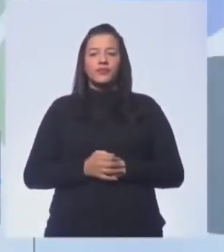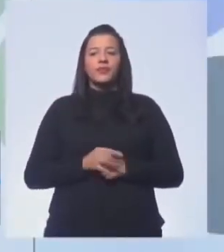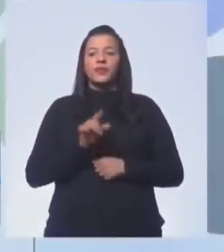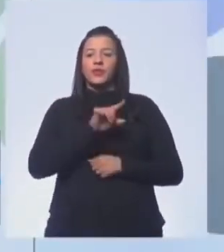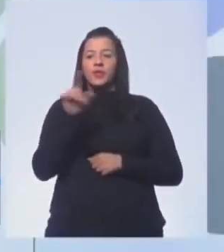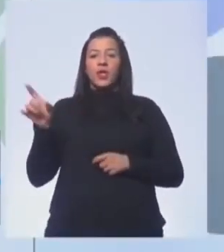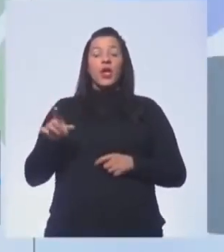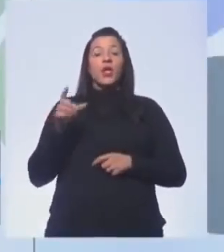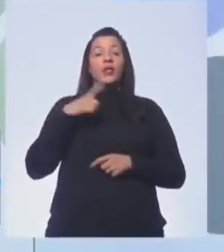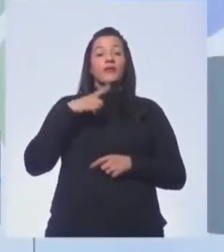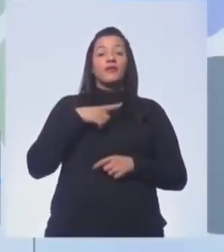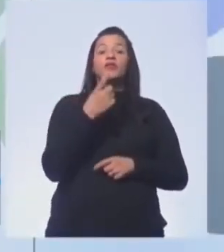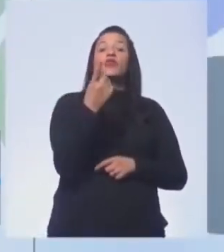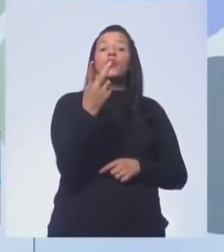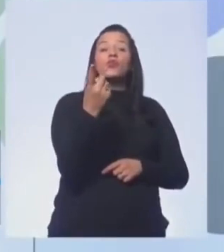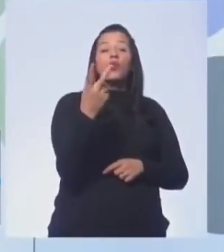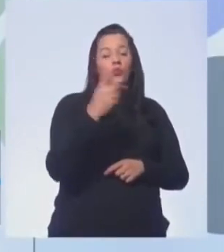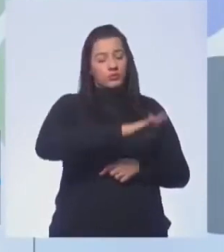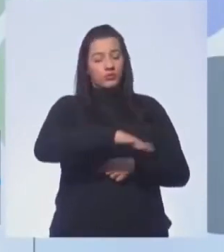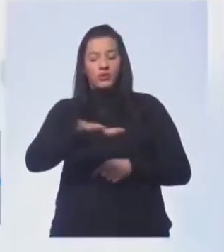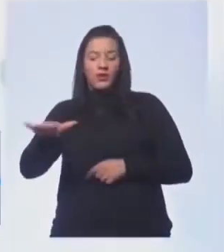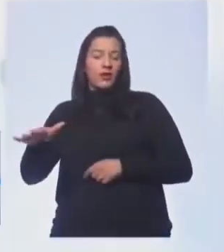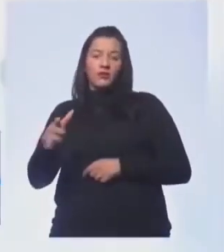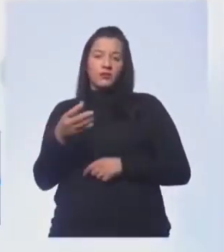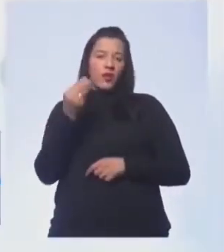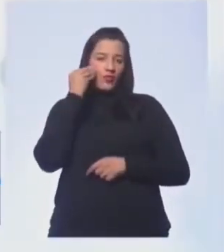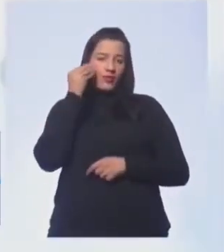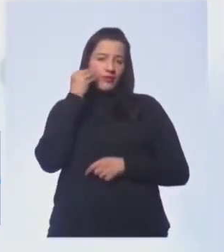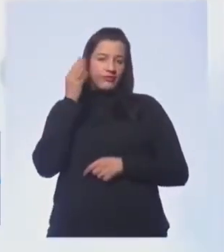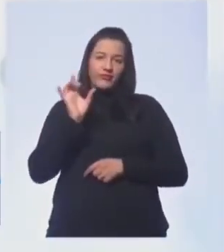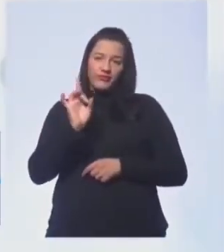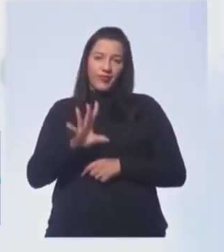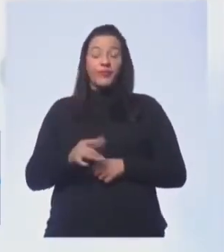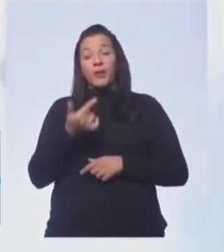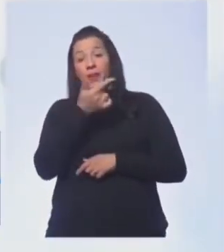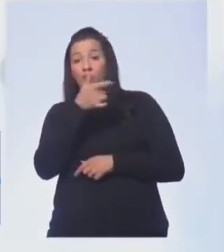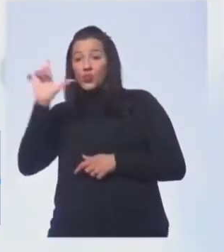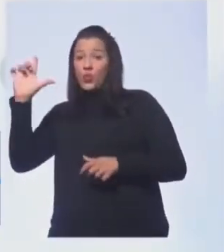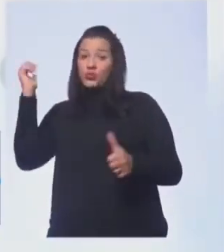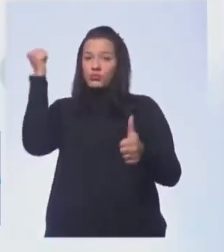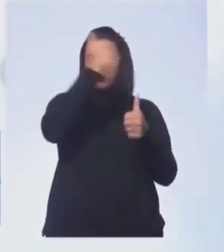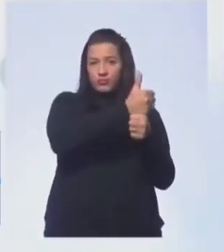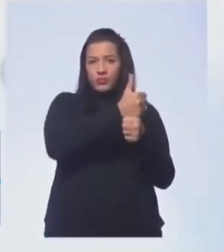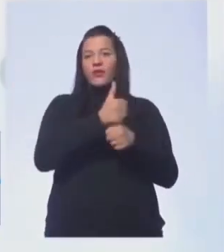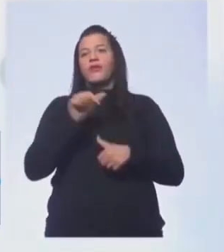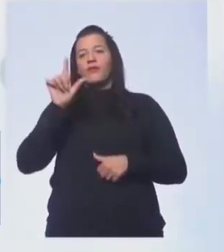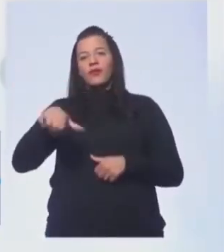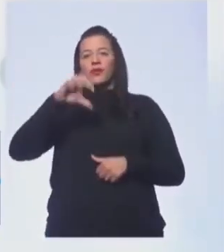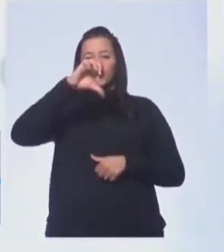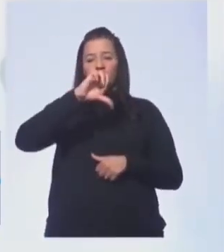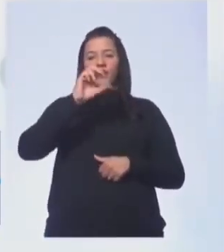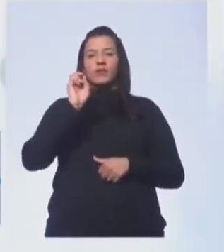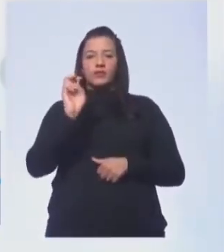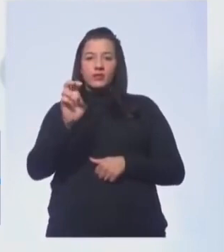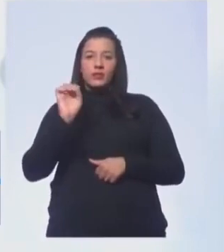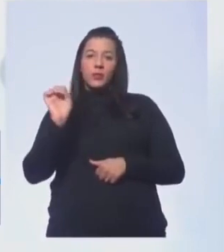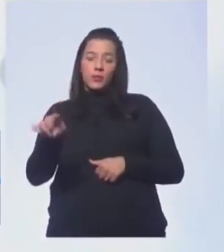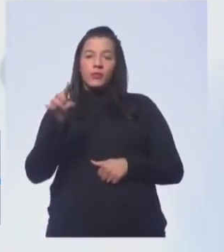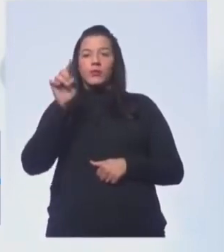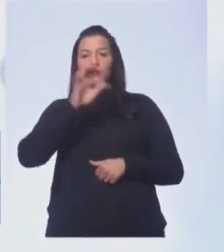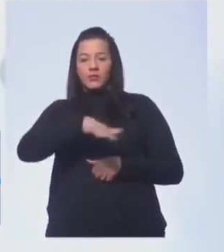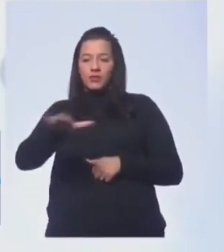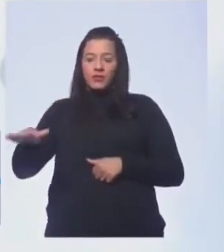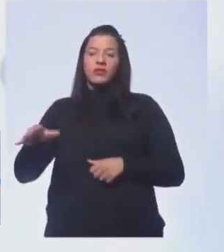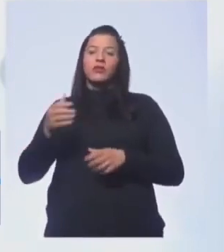teste com apenas 12 crianças, 12 e acabou. elementos. Você viu que o outro teste que refutou foram feitos com 95 mil crianças, um período muito